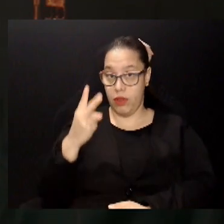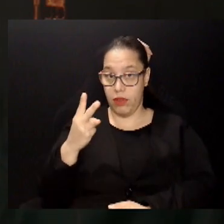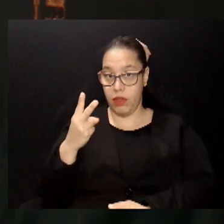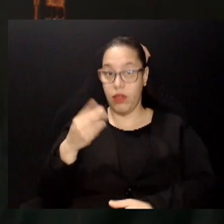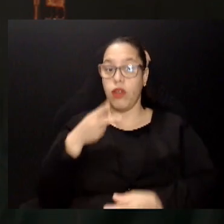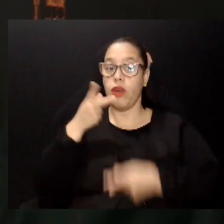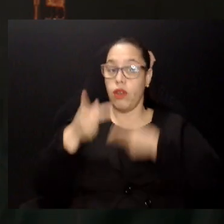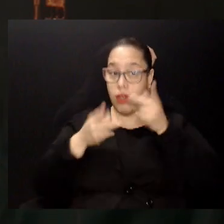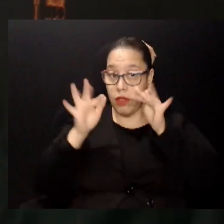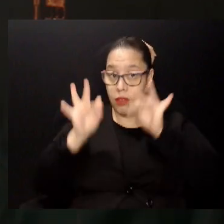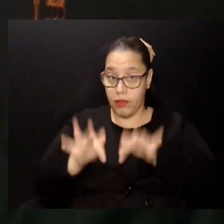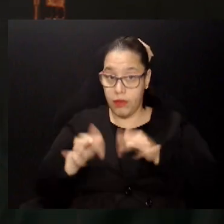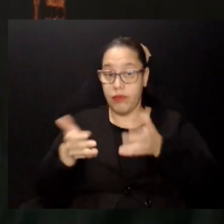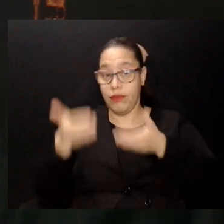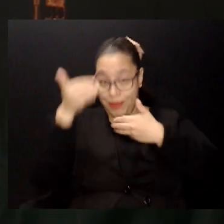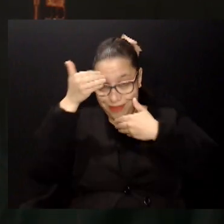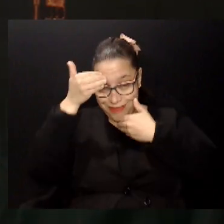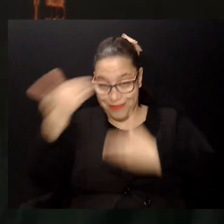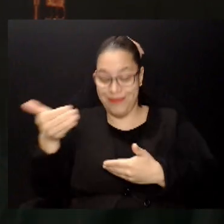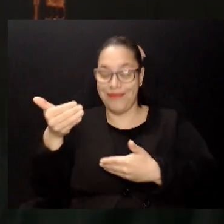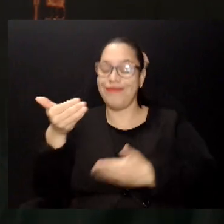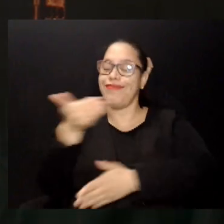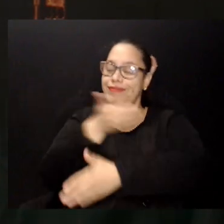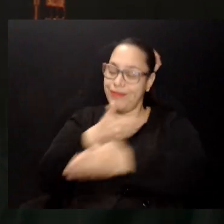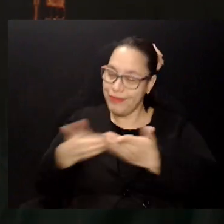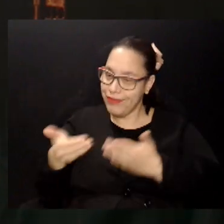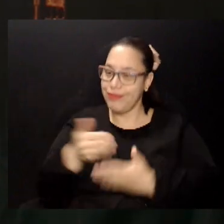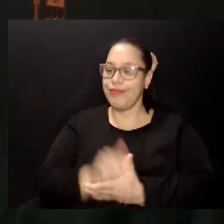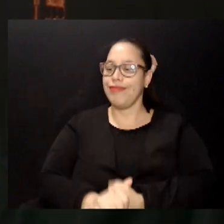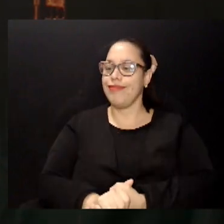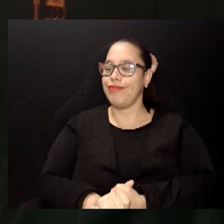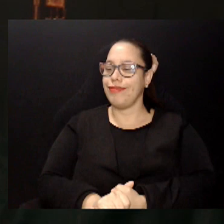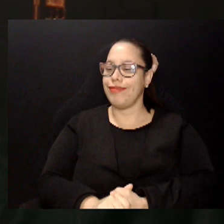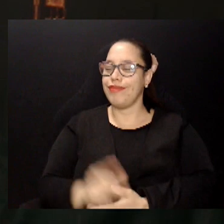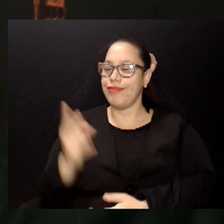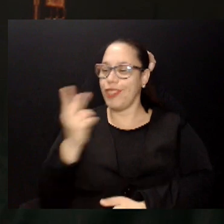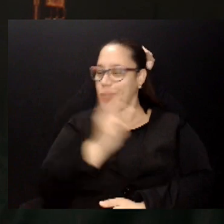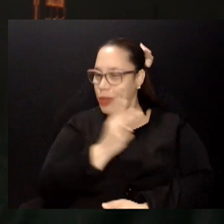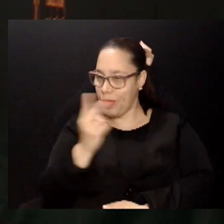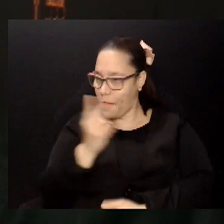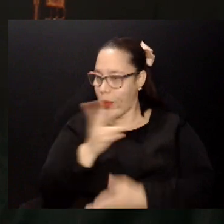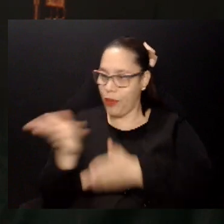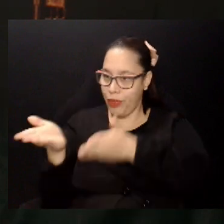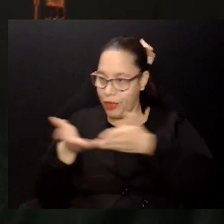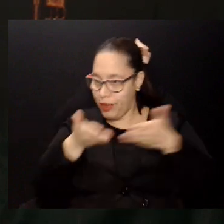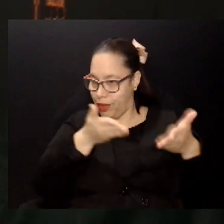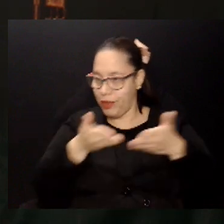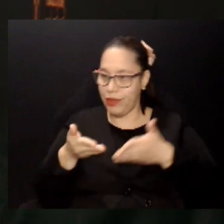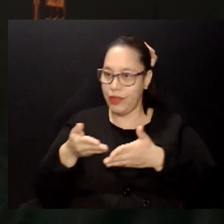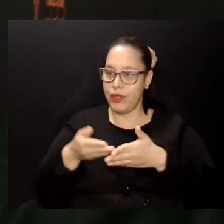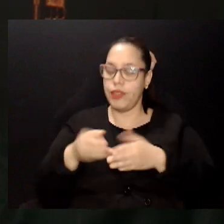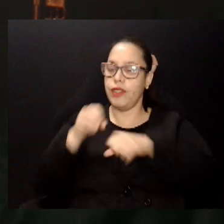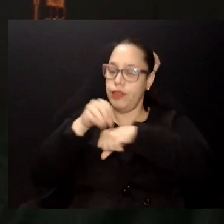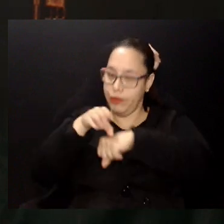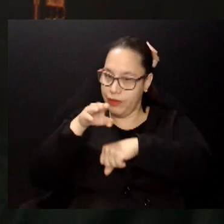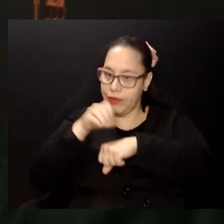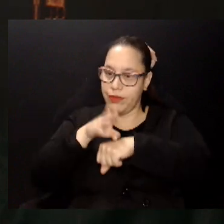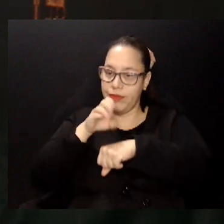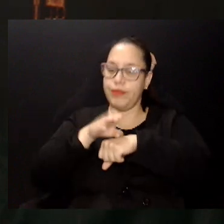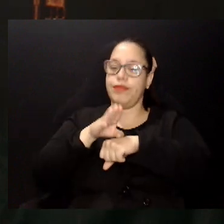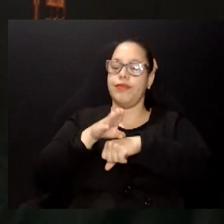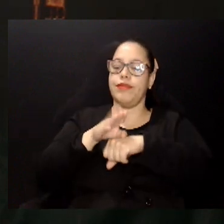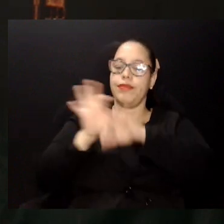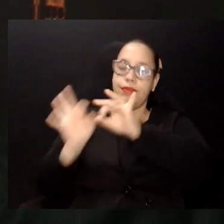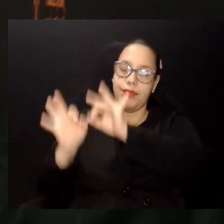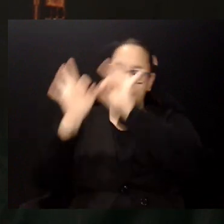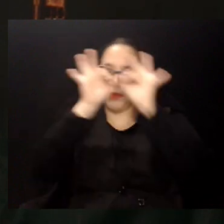Eu quero agradecer a participação, então, dos nossos convidados e que deixem uma dica aí para os nossos telespectadores referente ao nosso